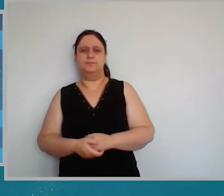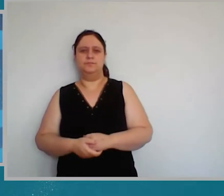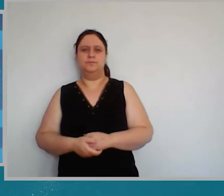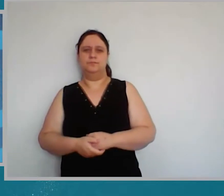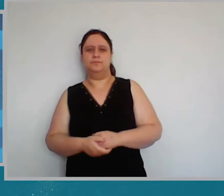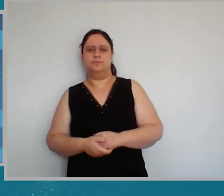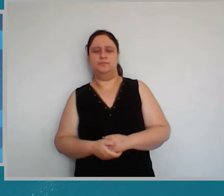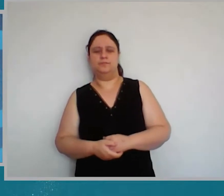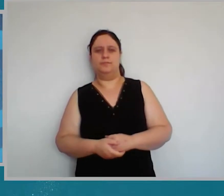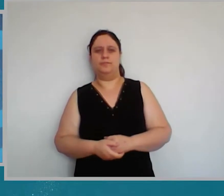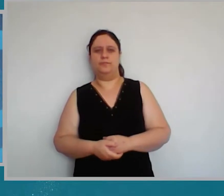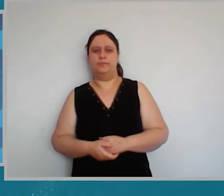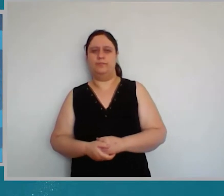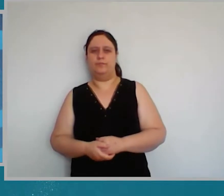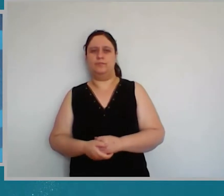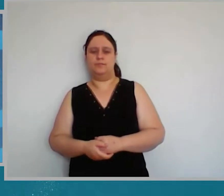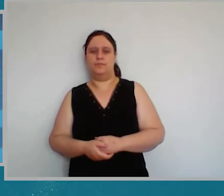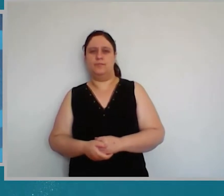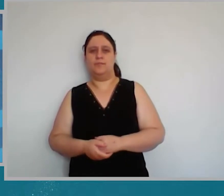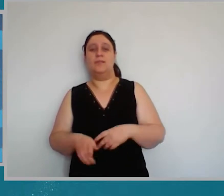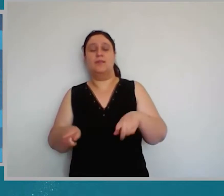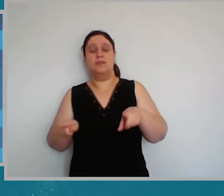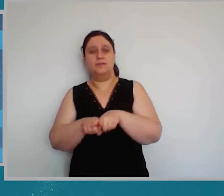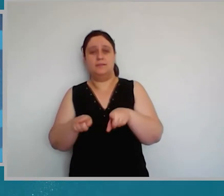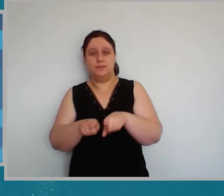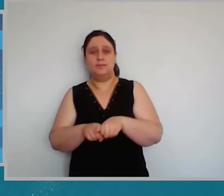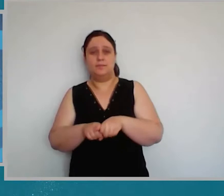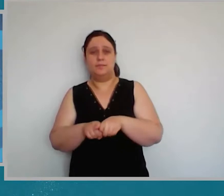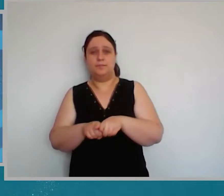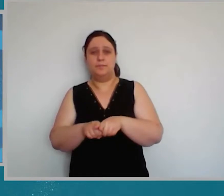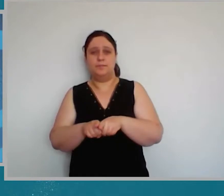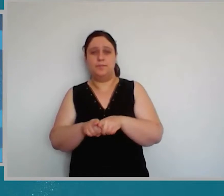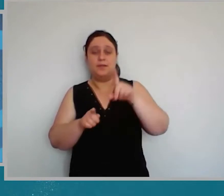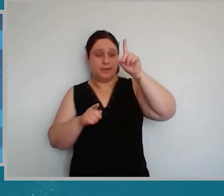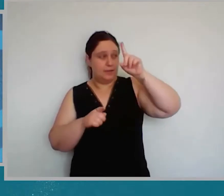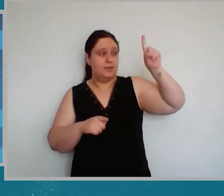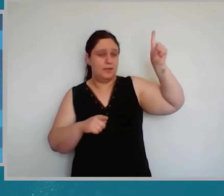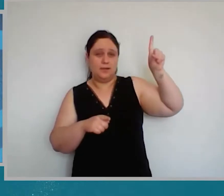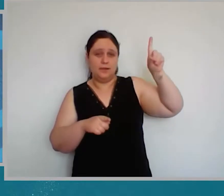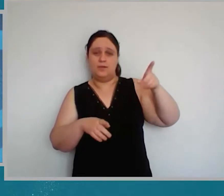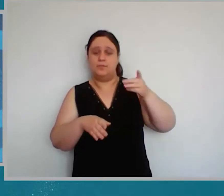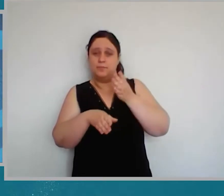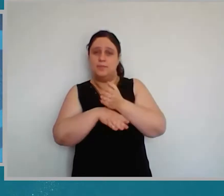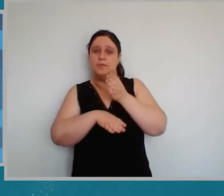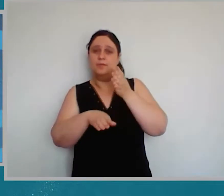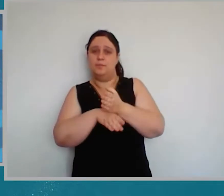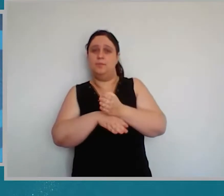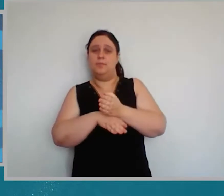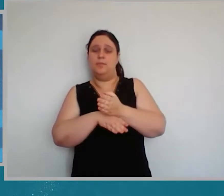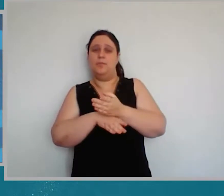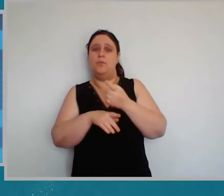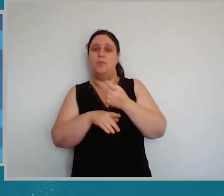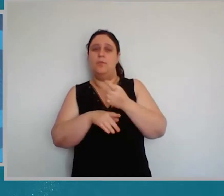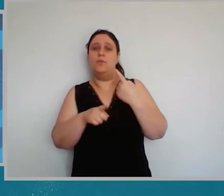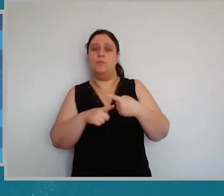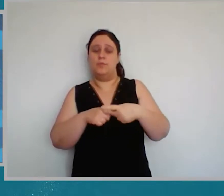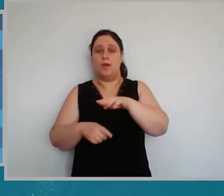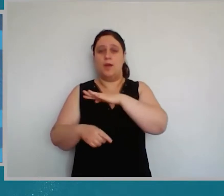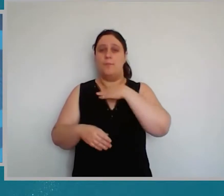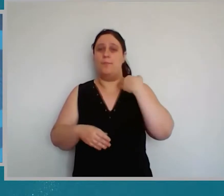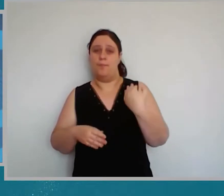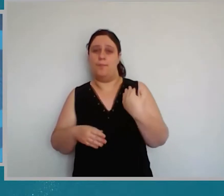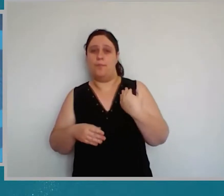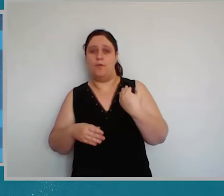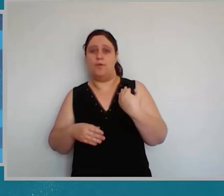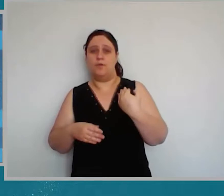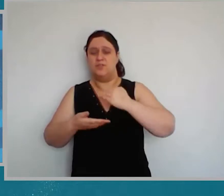destes também ele igualmente participou, para que por sua morte destruísse aquele que tem